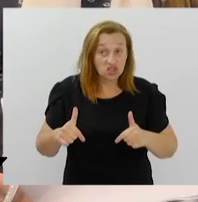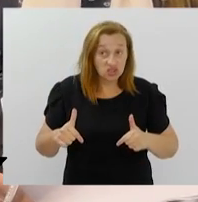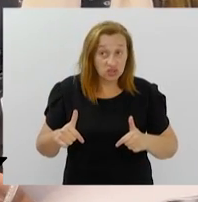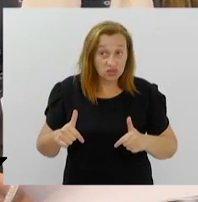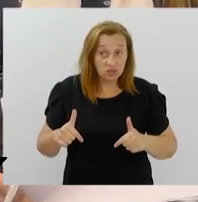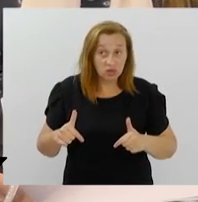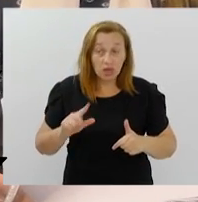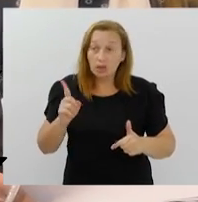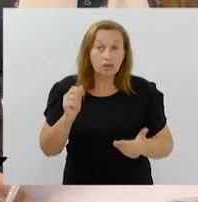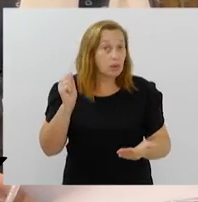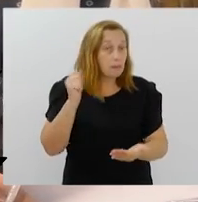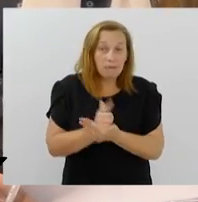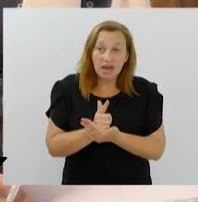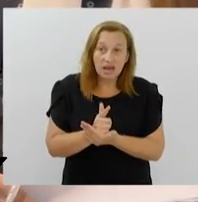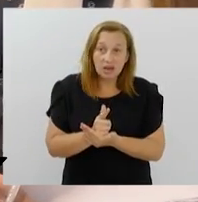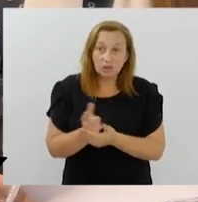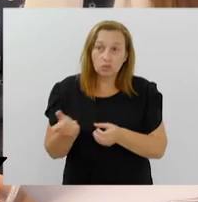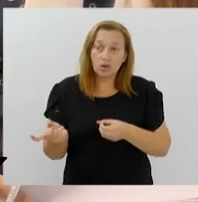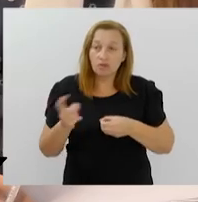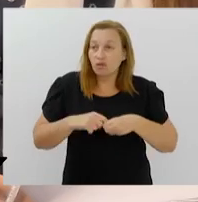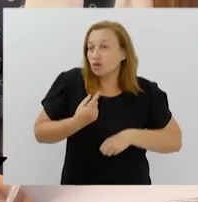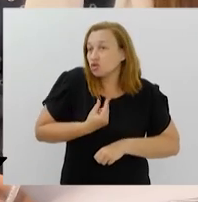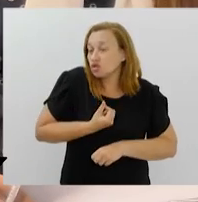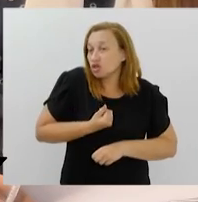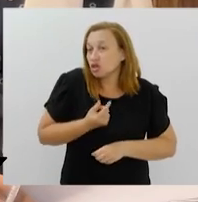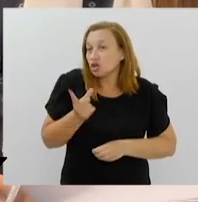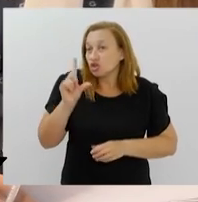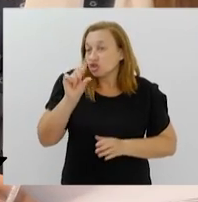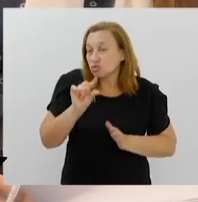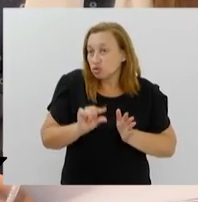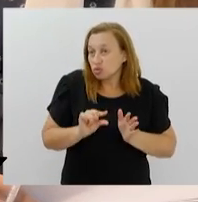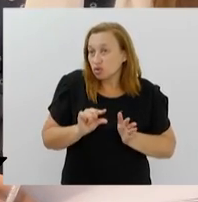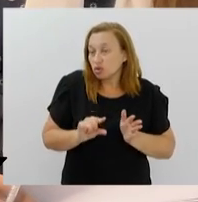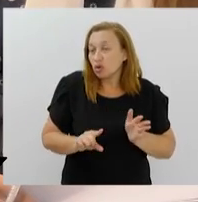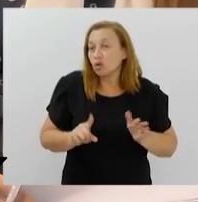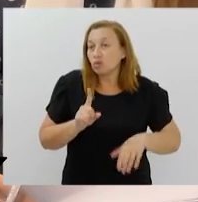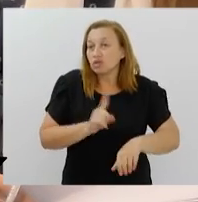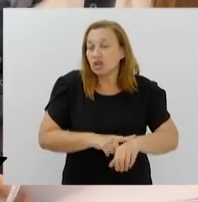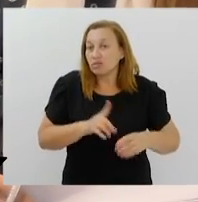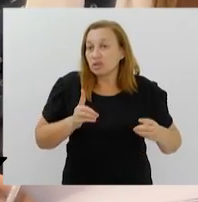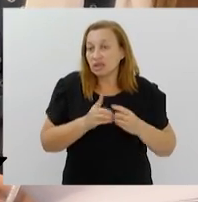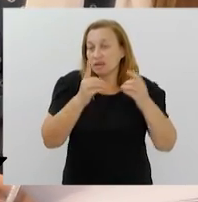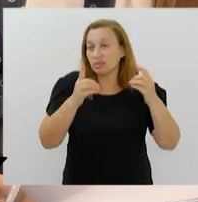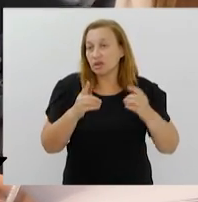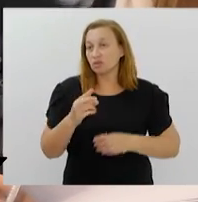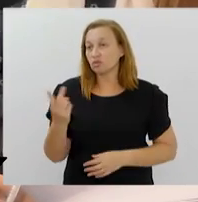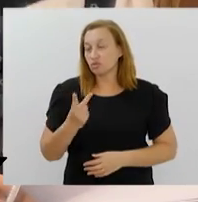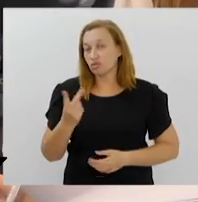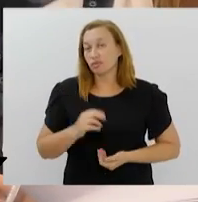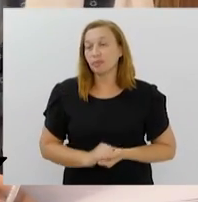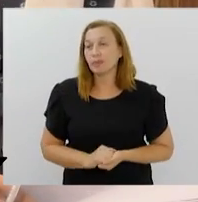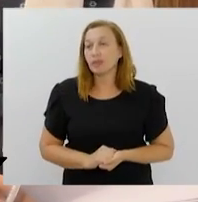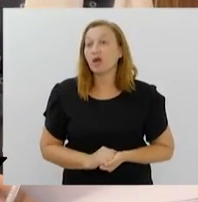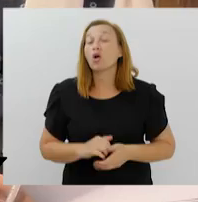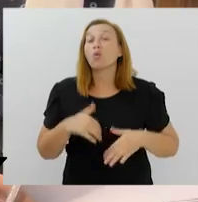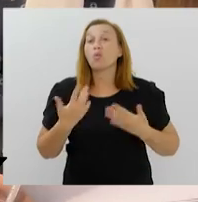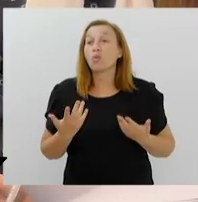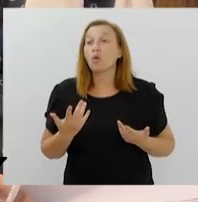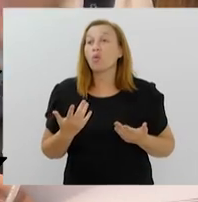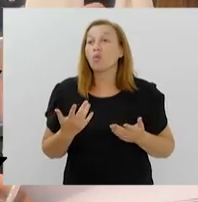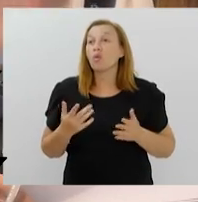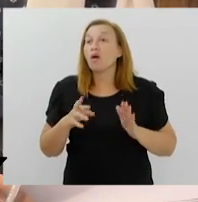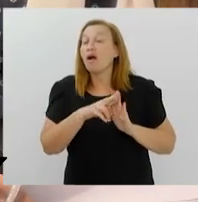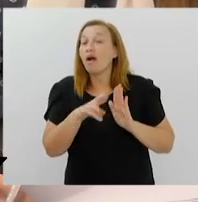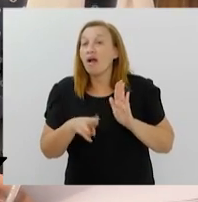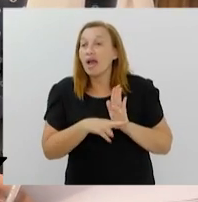não estão pagando os reembolsos e estão diminuindo o tempo de atendimento de forma unilateral que medida pode ser feita em relação a